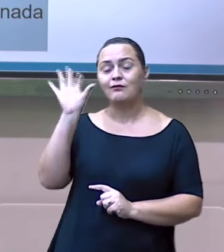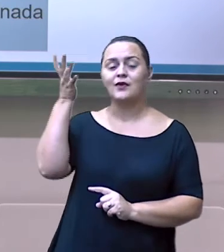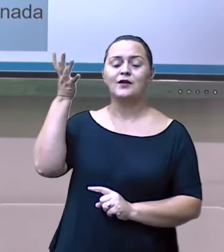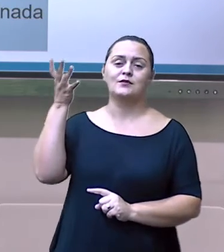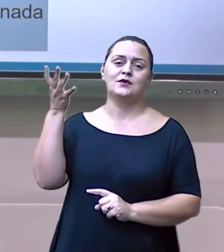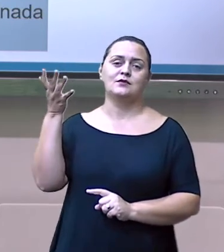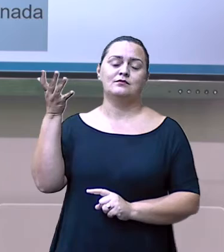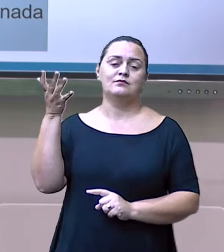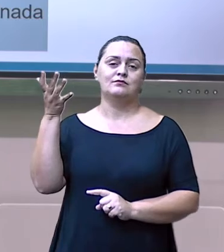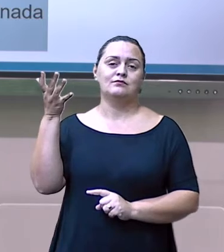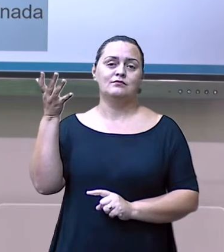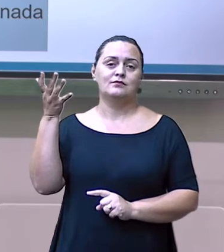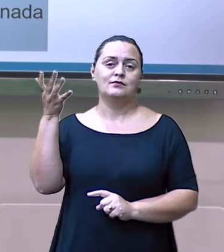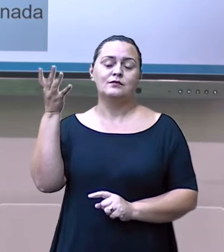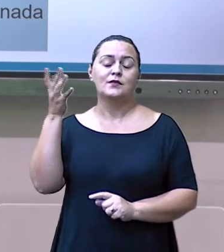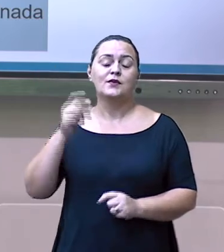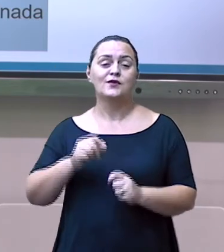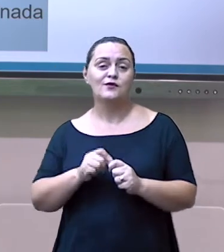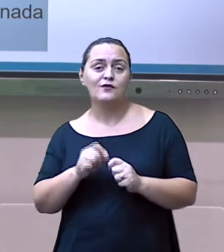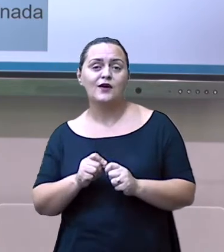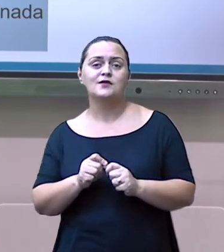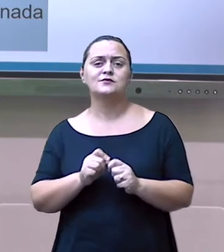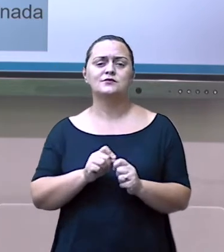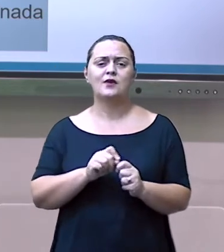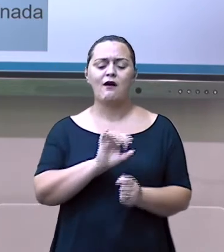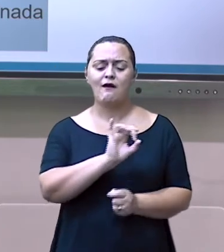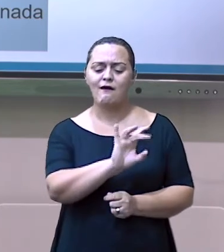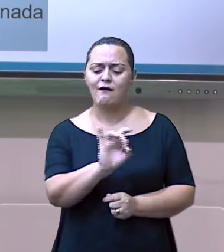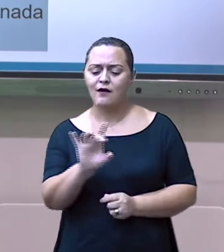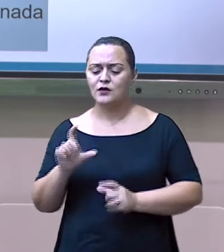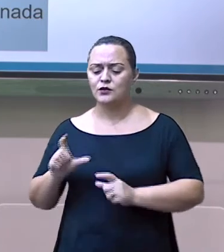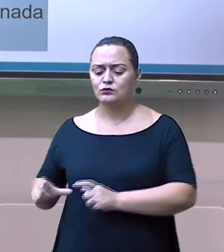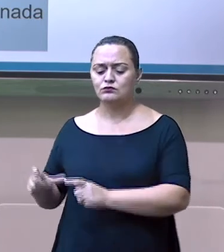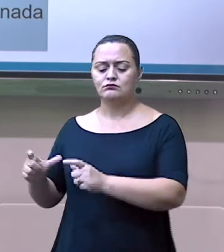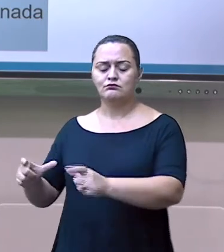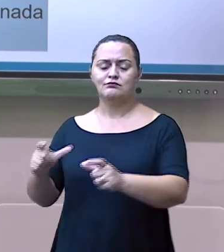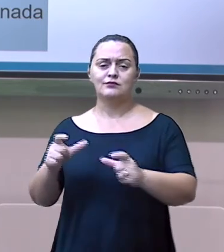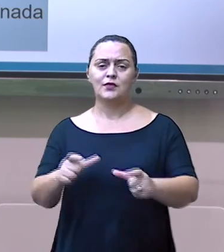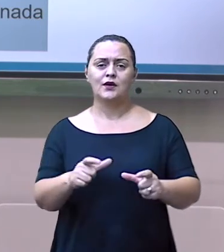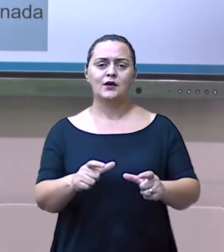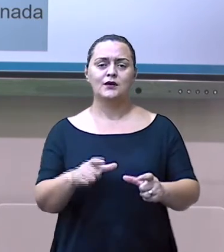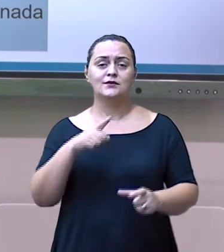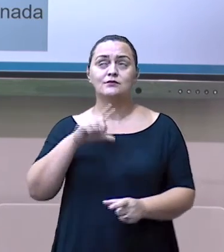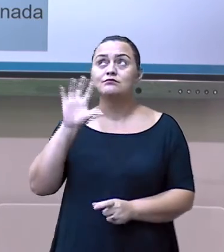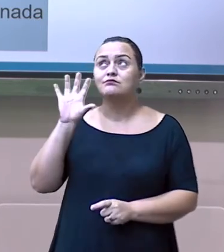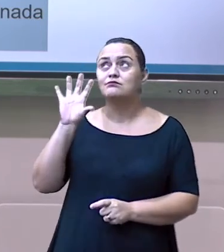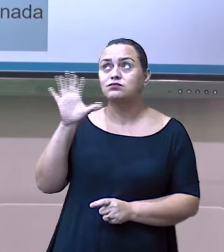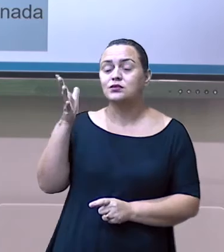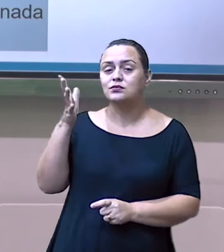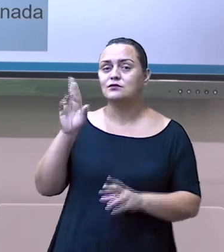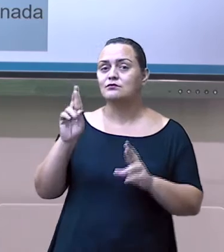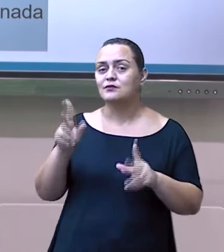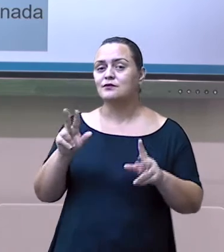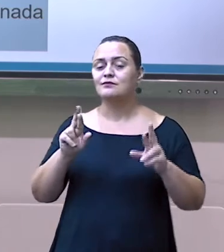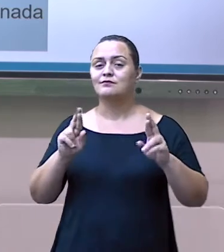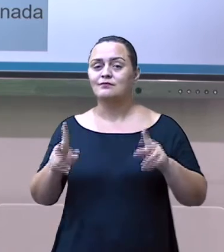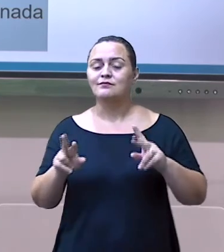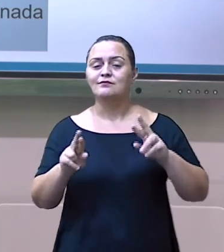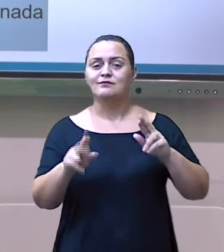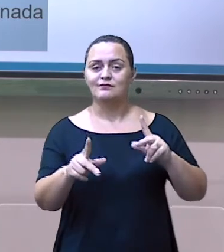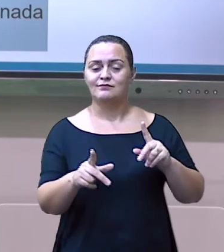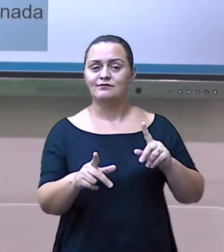vai diferenciar um mesmo clima em lugares diferentes.